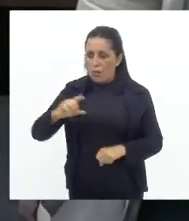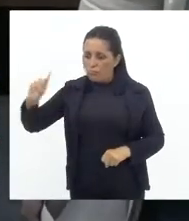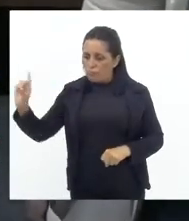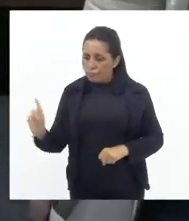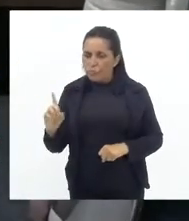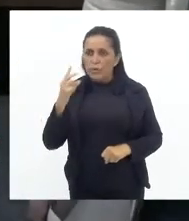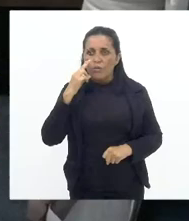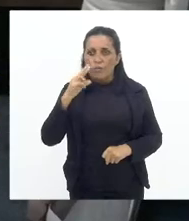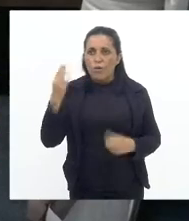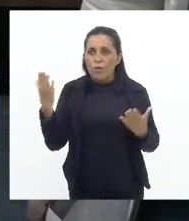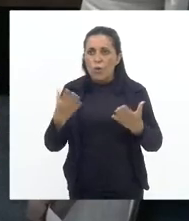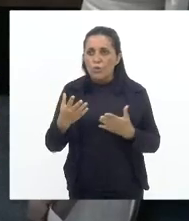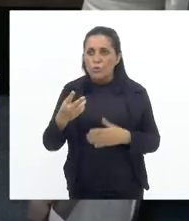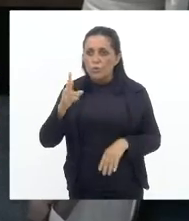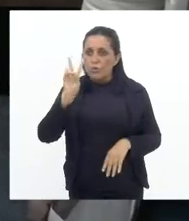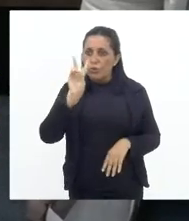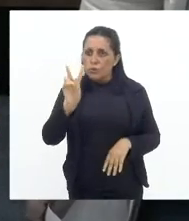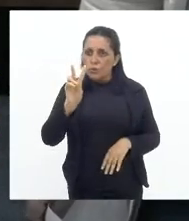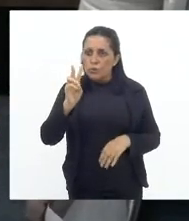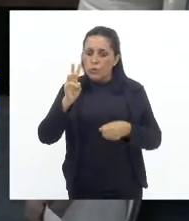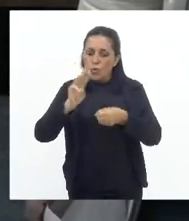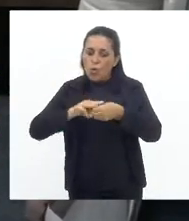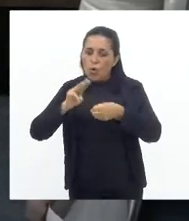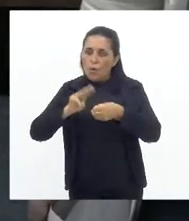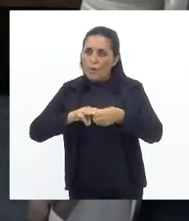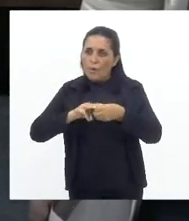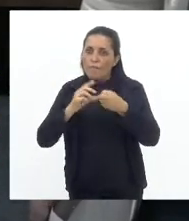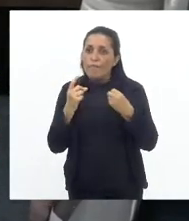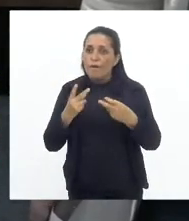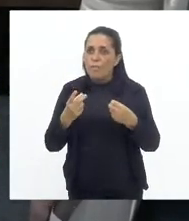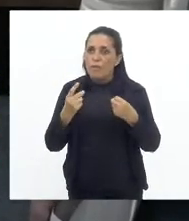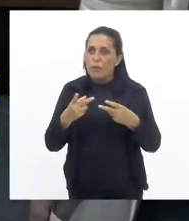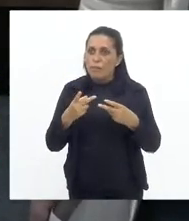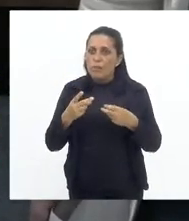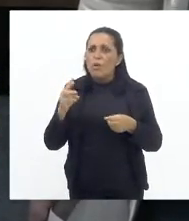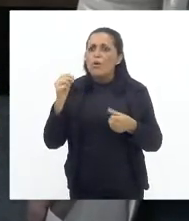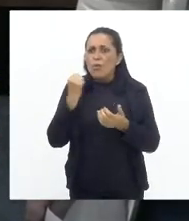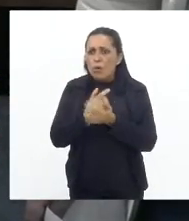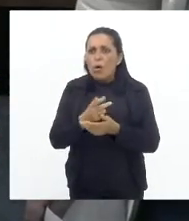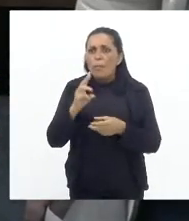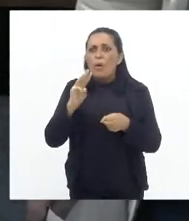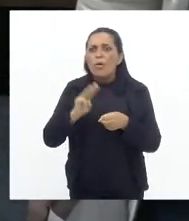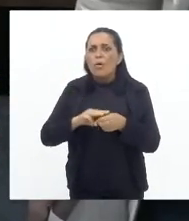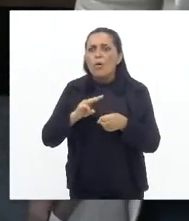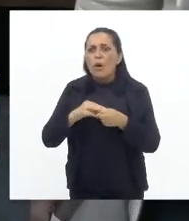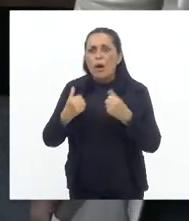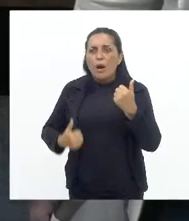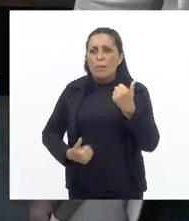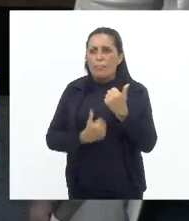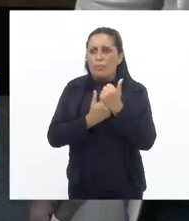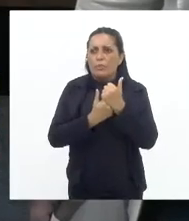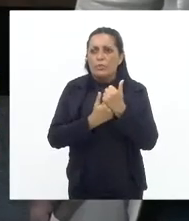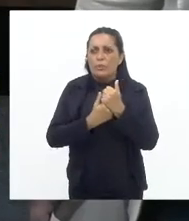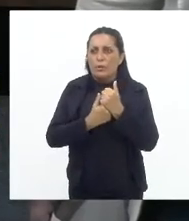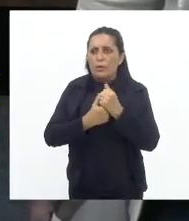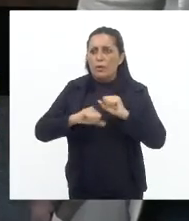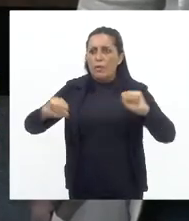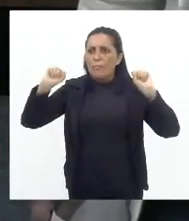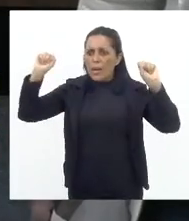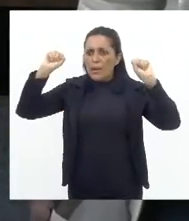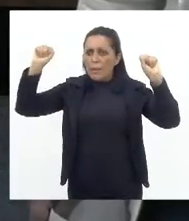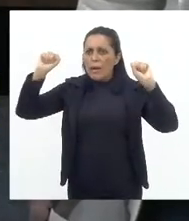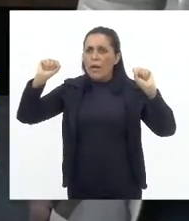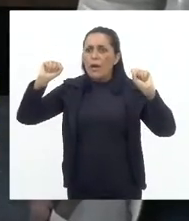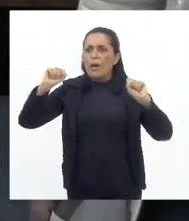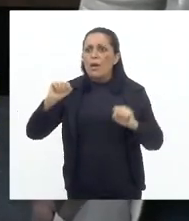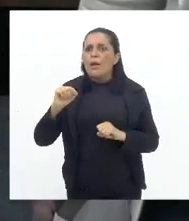passei ali hoje vi duas Kombis havendo queria sugerir o pessoal fica com pra cima das cobras para botar os apoiadores da campanha do deputado